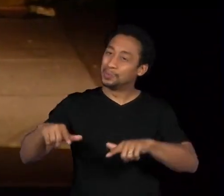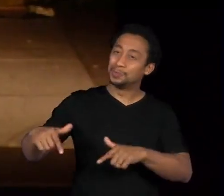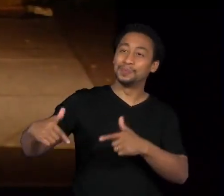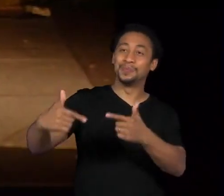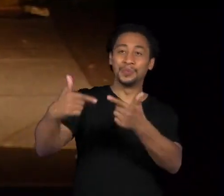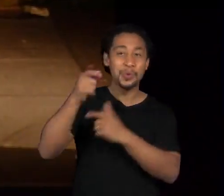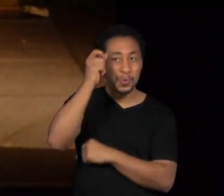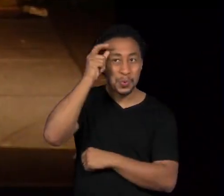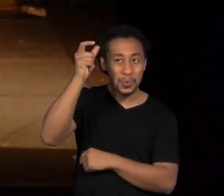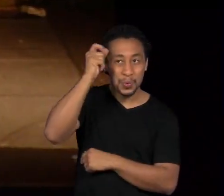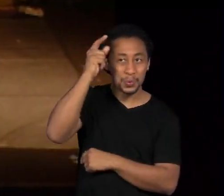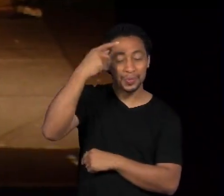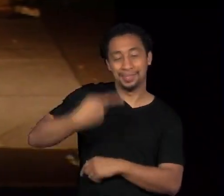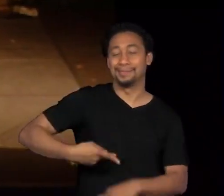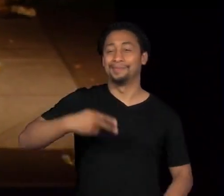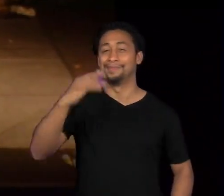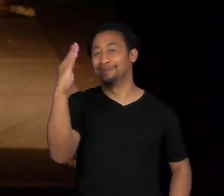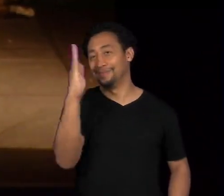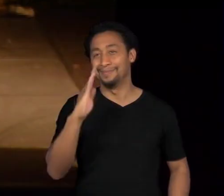culturais